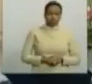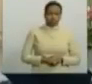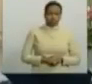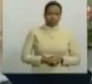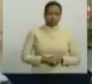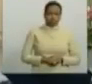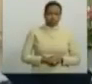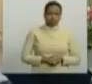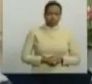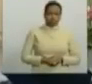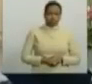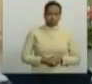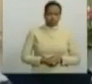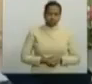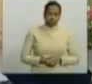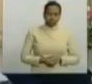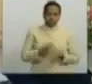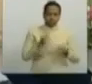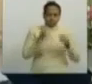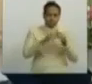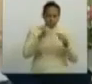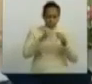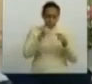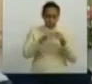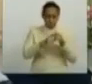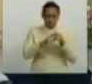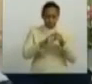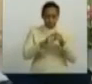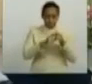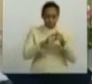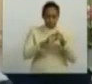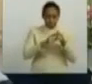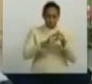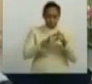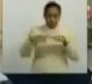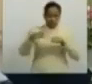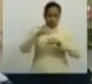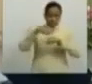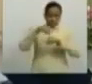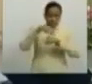Porque os rumos da nação brasileira estão prestes a mudar.